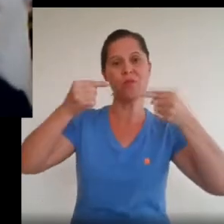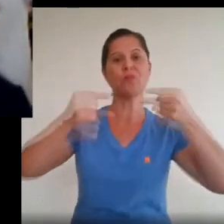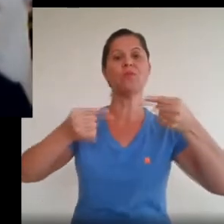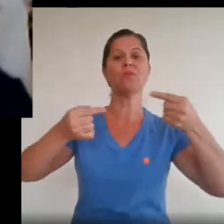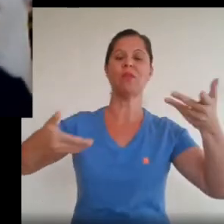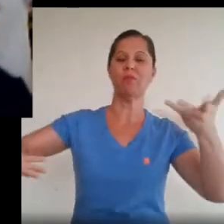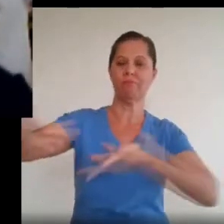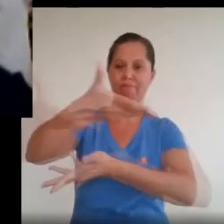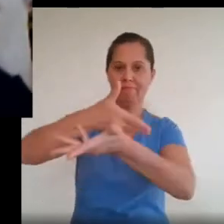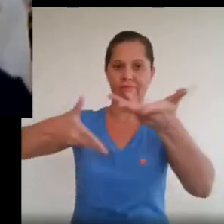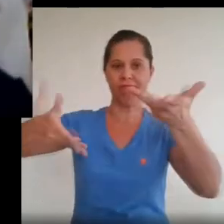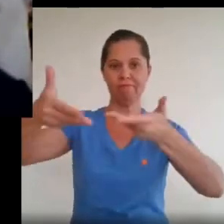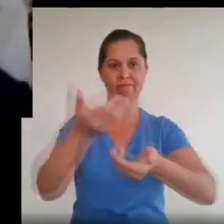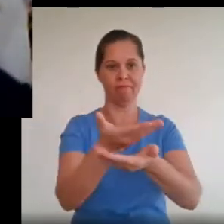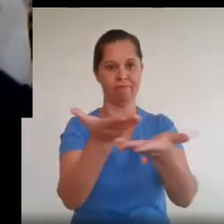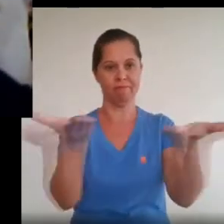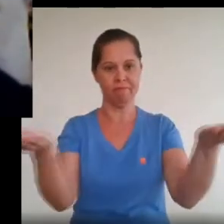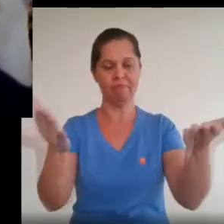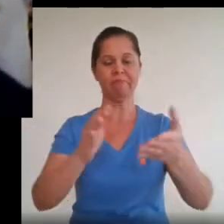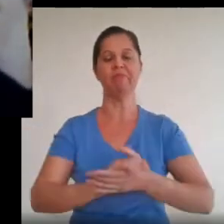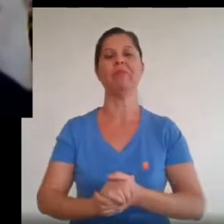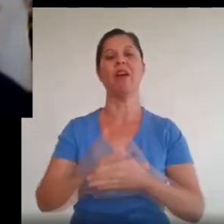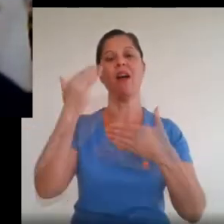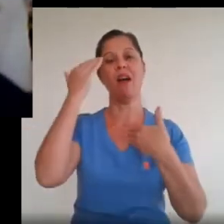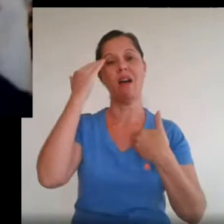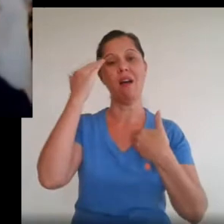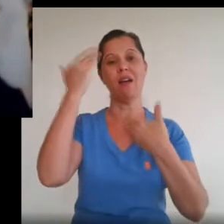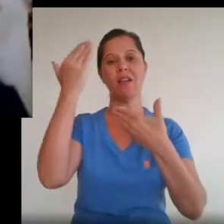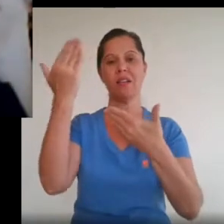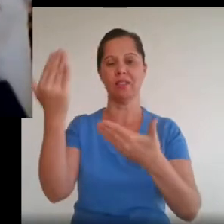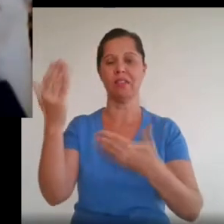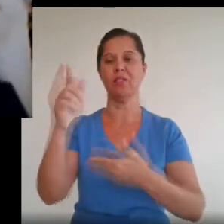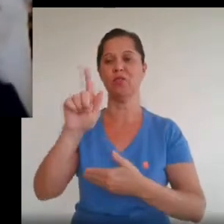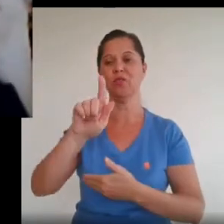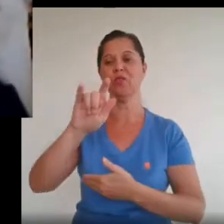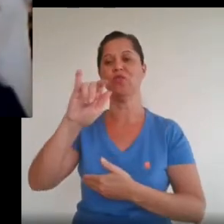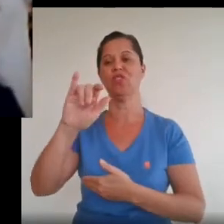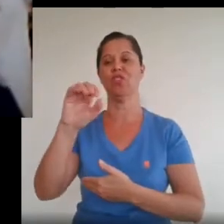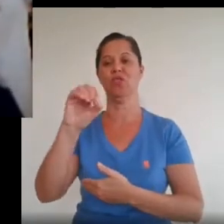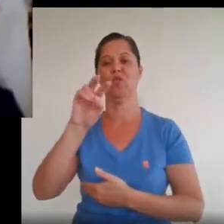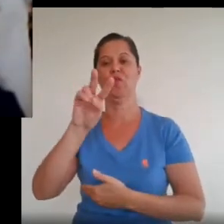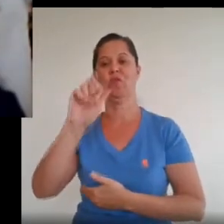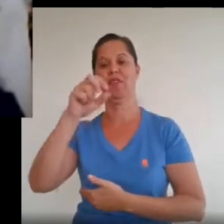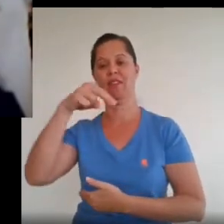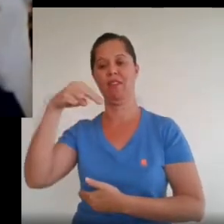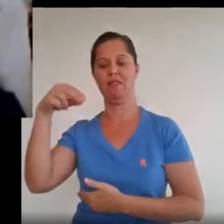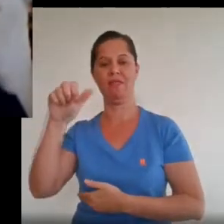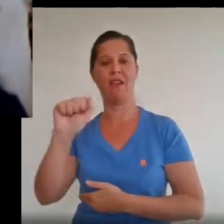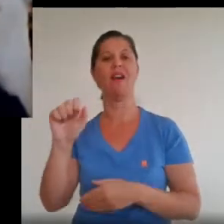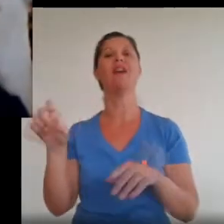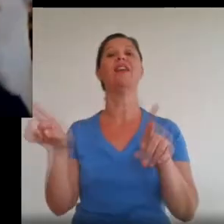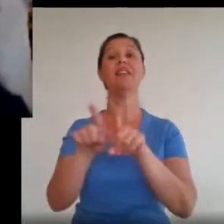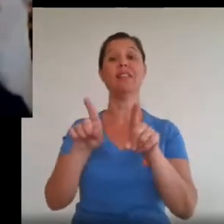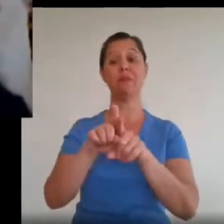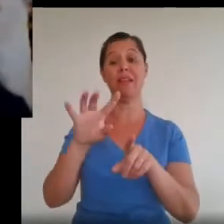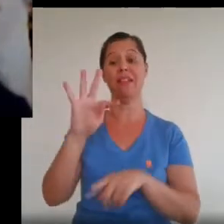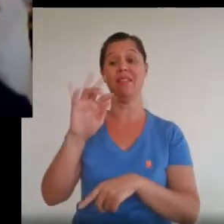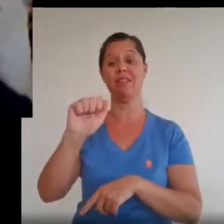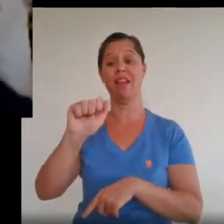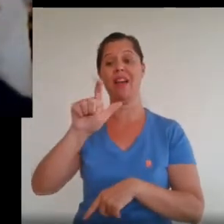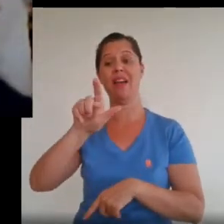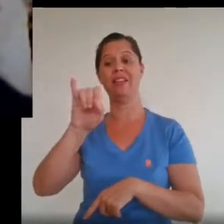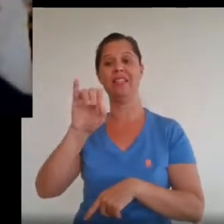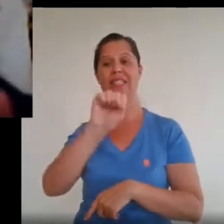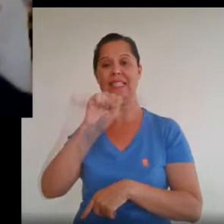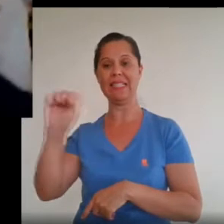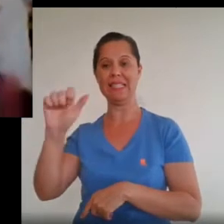discussões. E grata, Giovana, Thalissa, né, que está aqui, que vai servir,